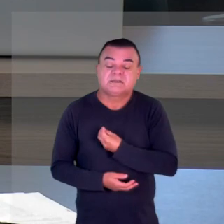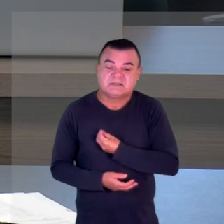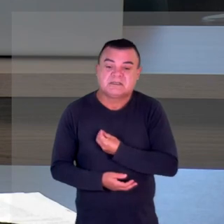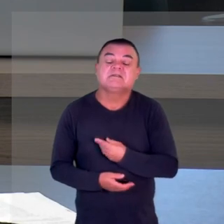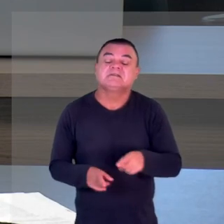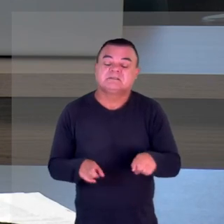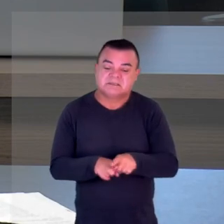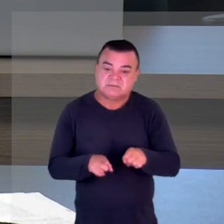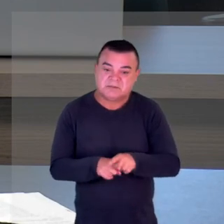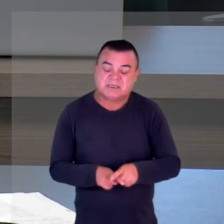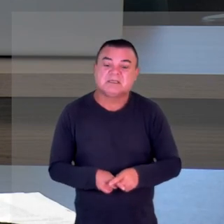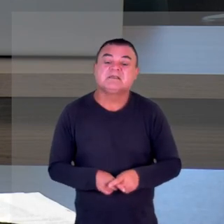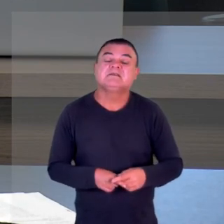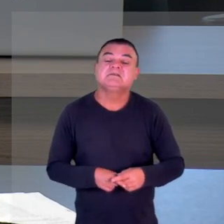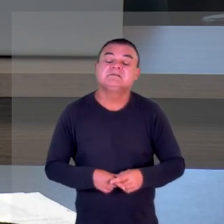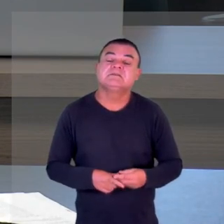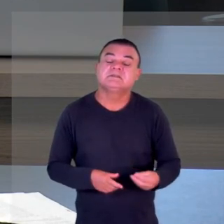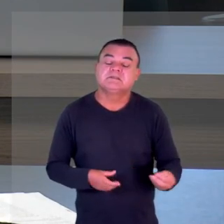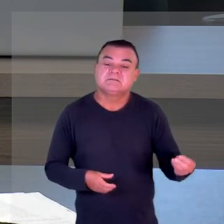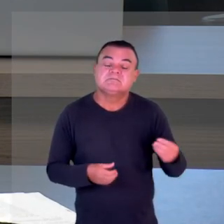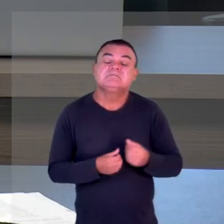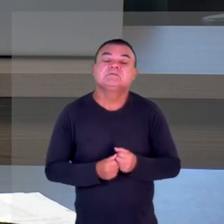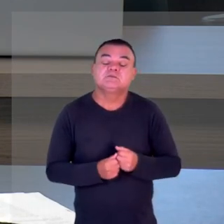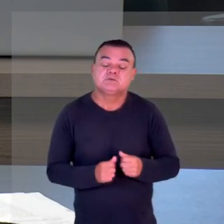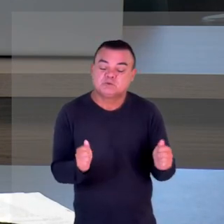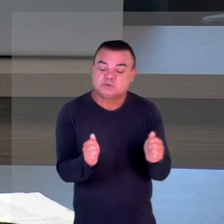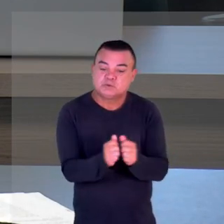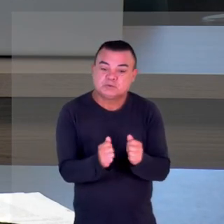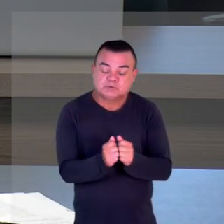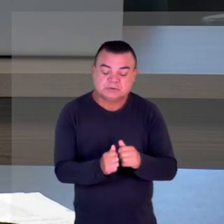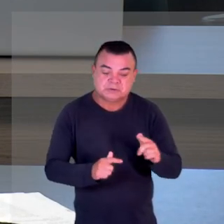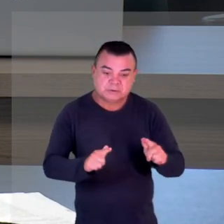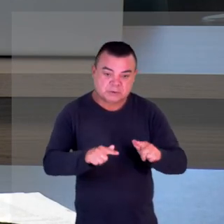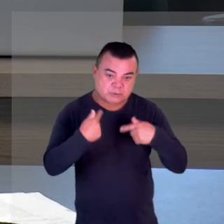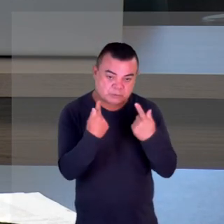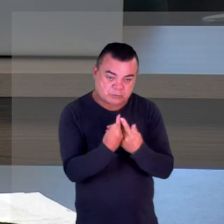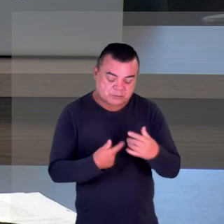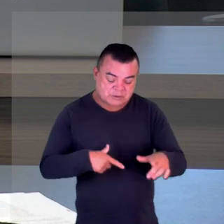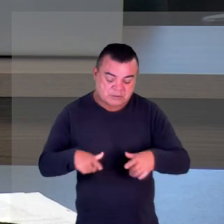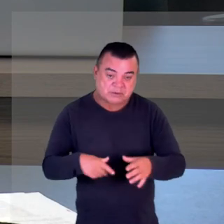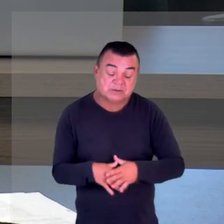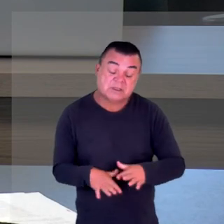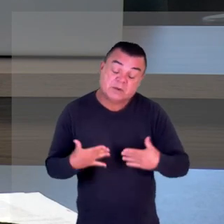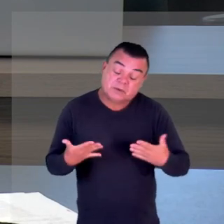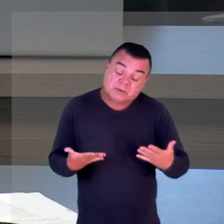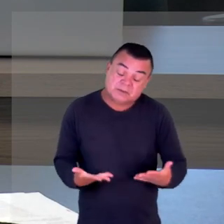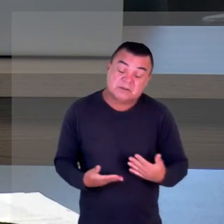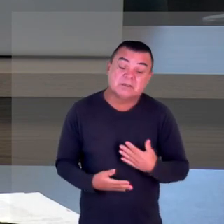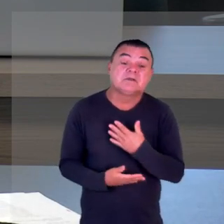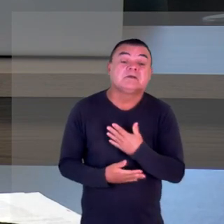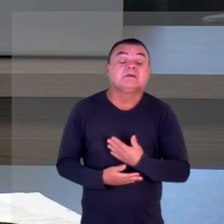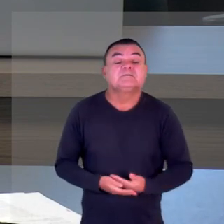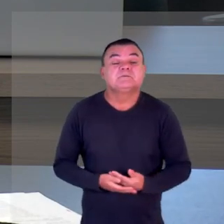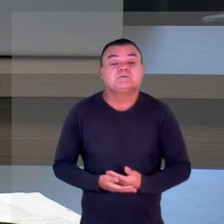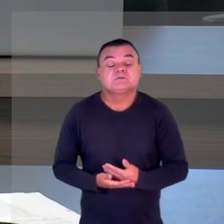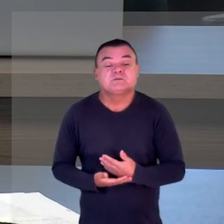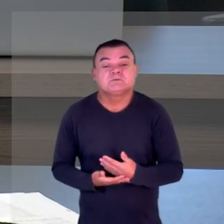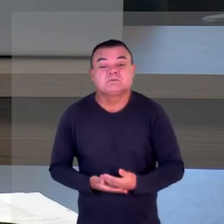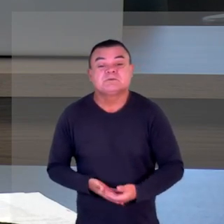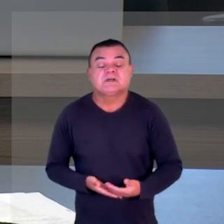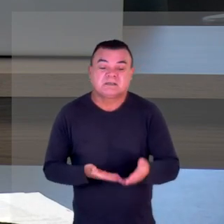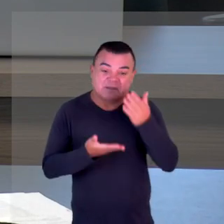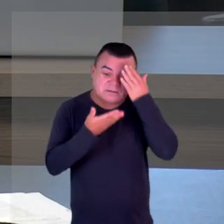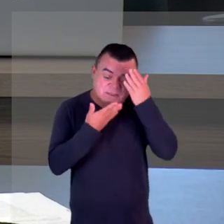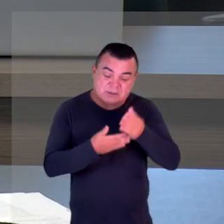queria saudar né o o a comissão de direitos fundamentais o Conselho Nacional do Ministério Público por ter criado esse